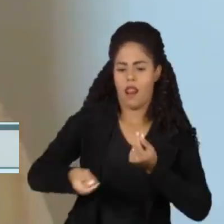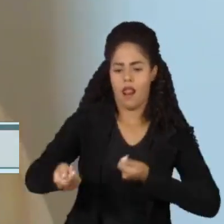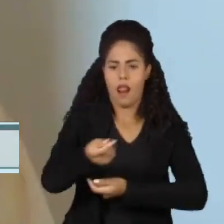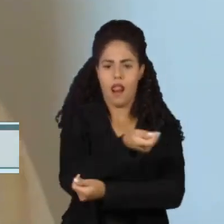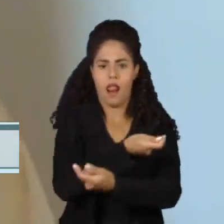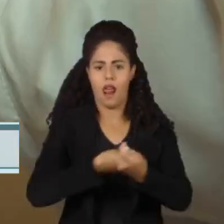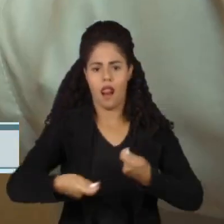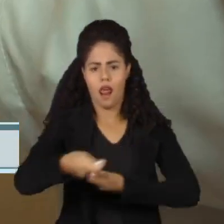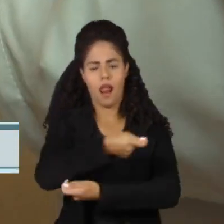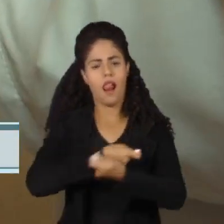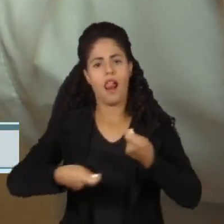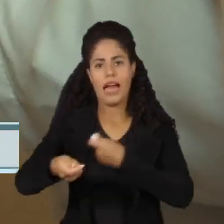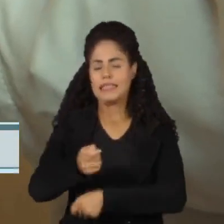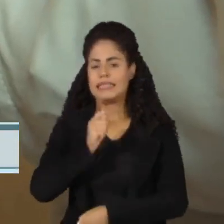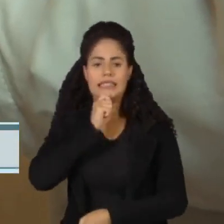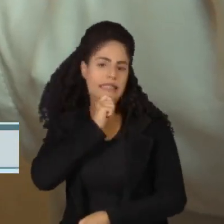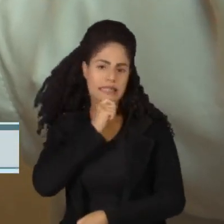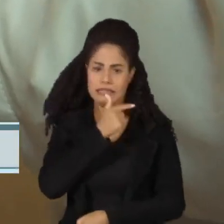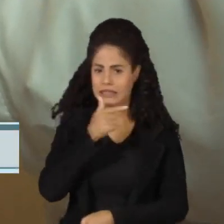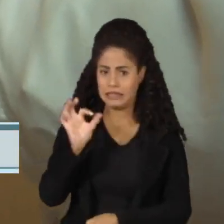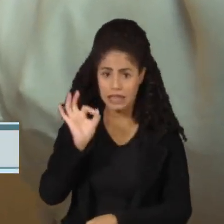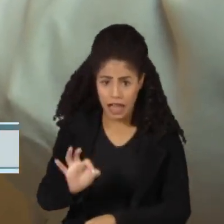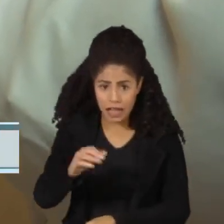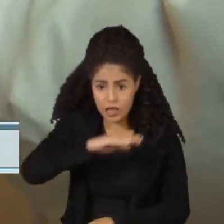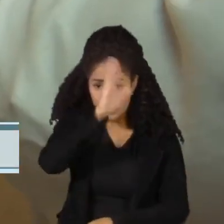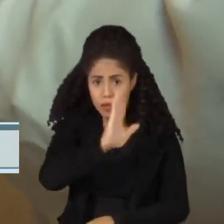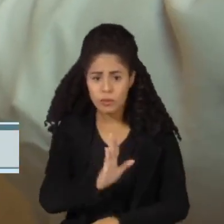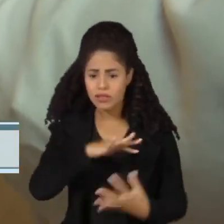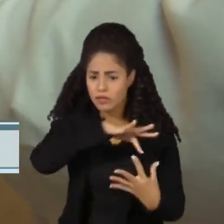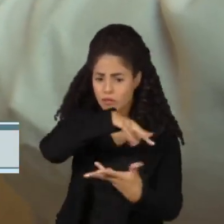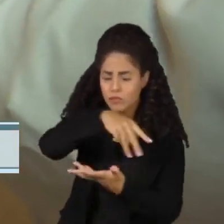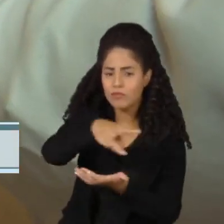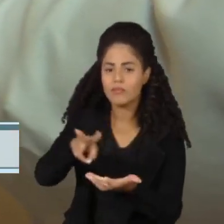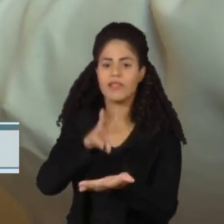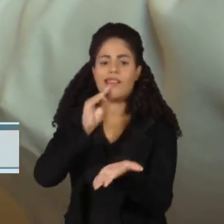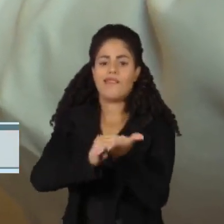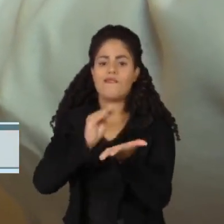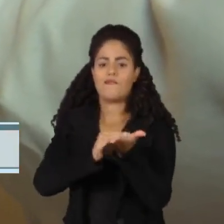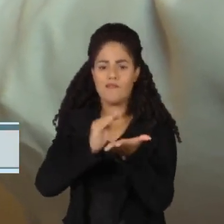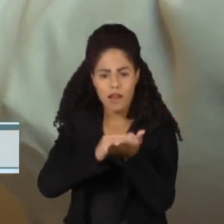infelizmente ainda não é feito no Brasil nem no mundo. Assim, existem muito poucos estudos.